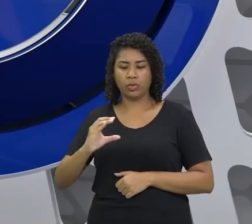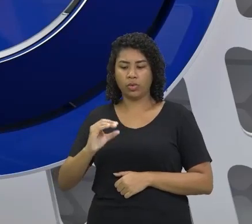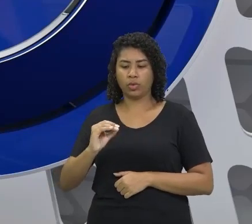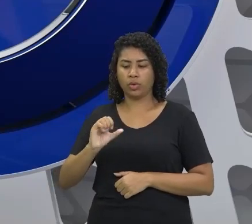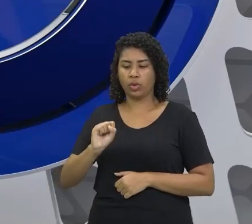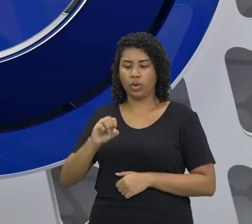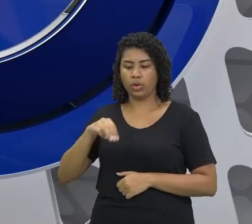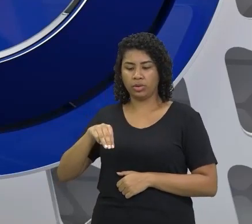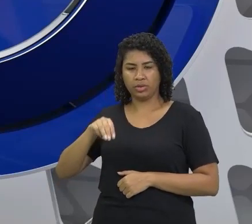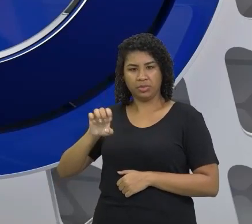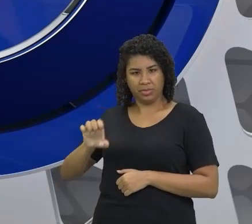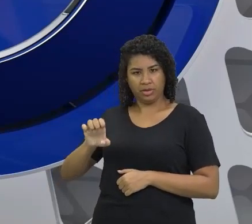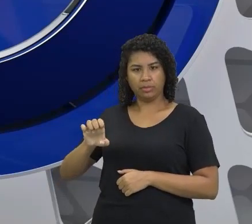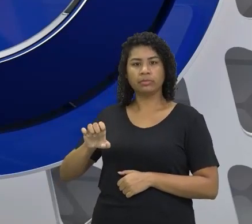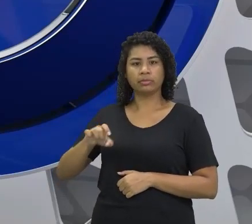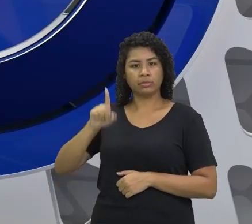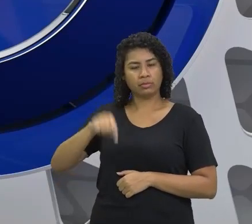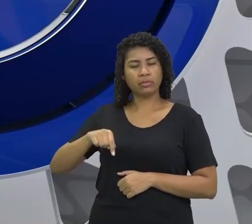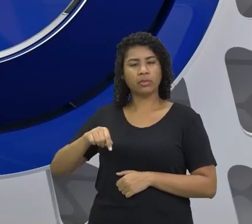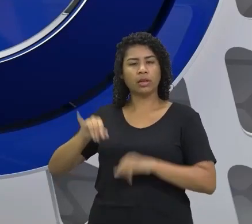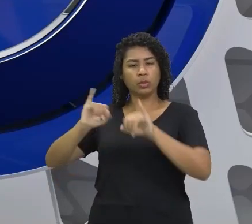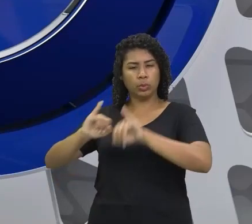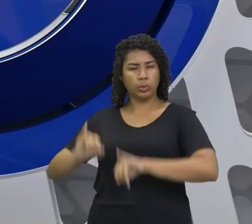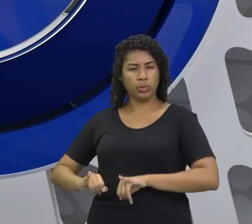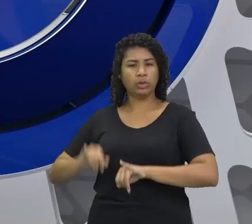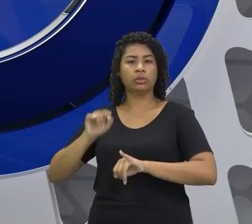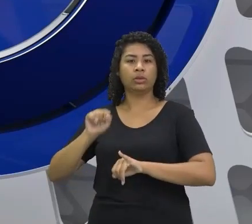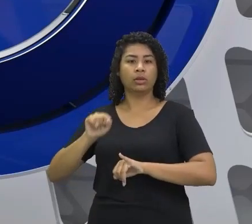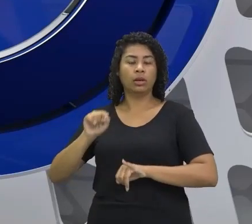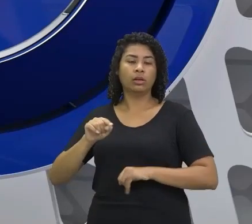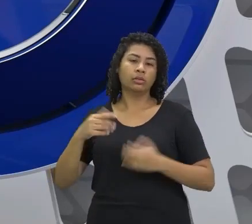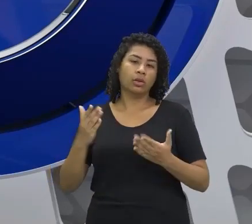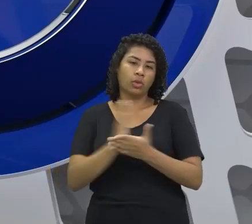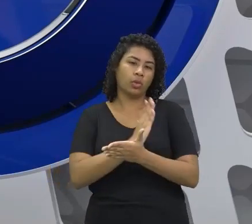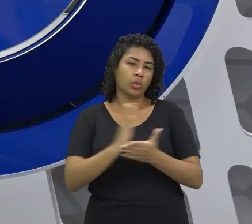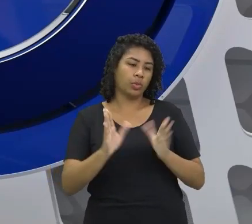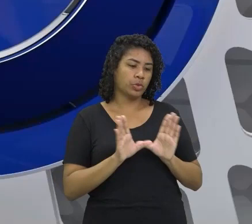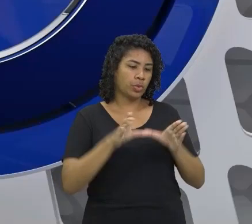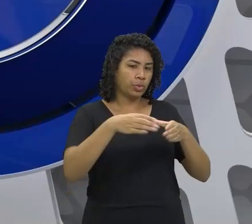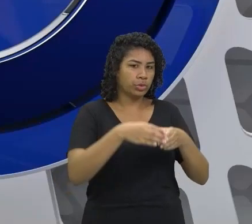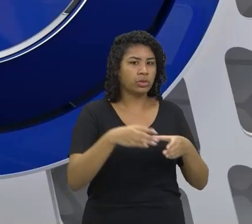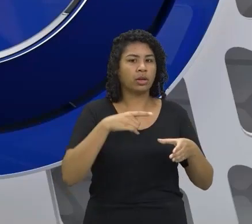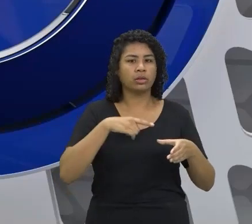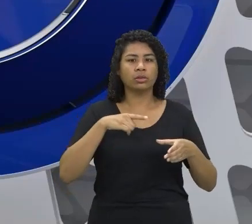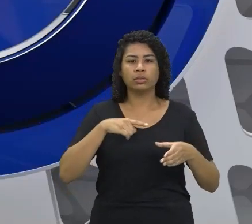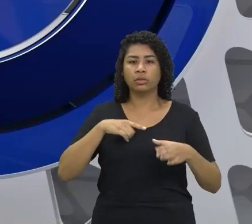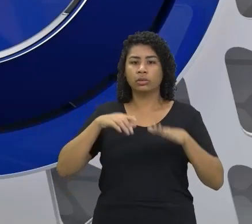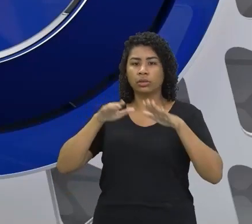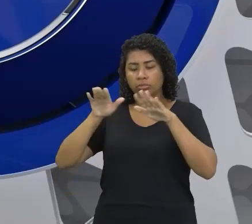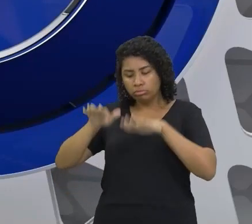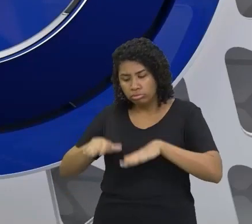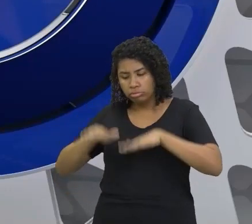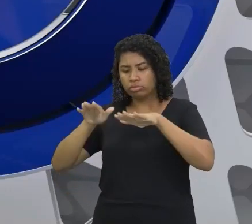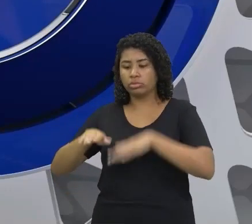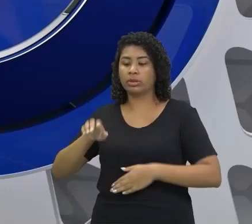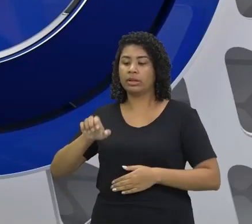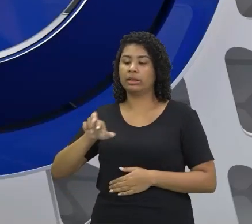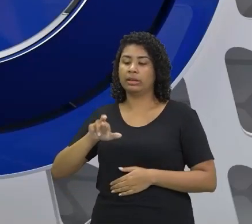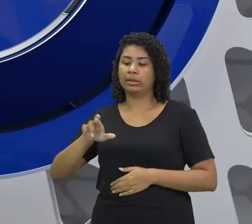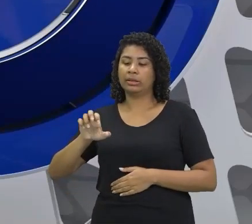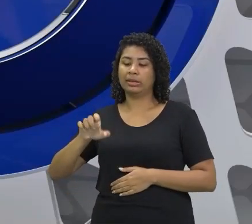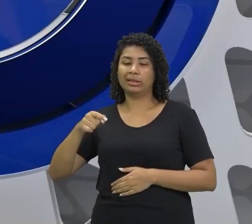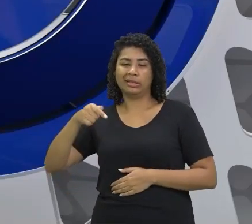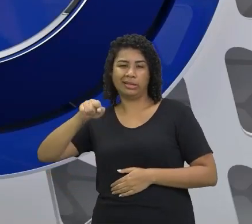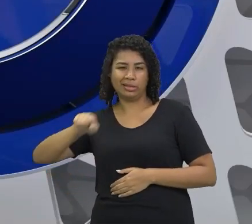comunidades cultuam o Cosme e Damião, que o pessoal chama de Herê, né? E o que normalmente as pessoas